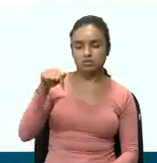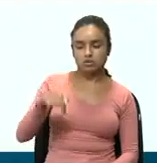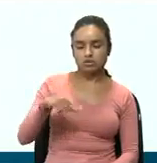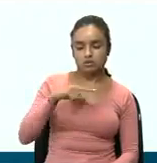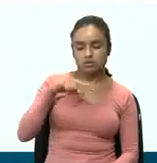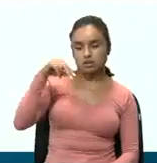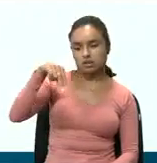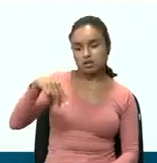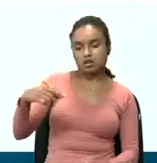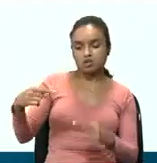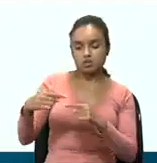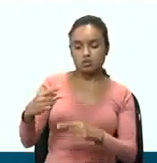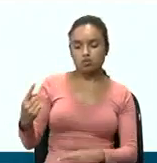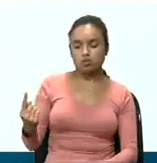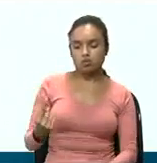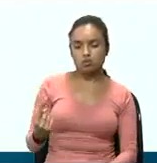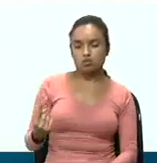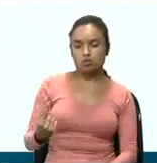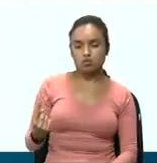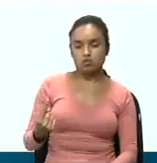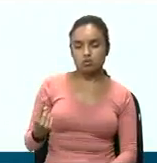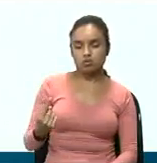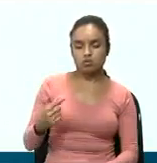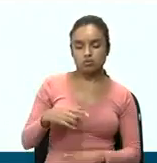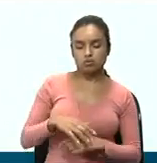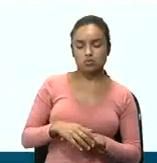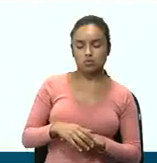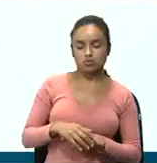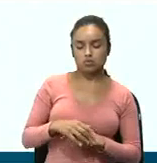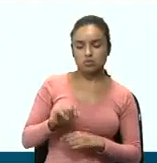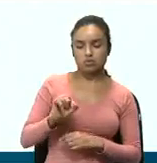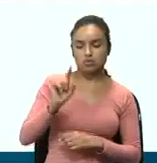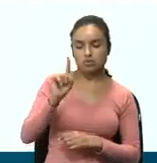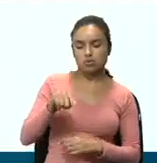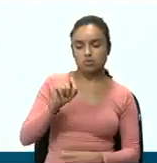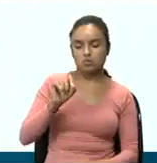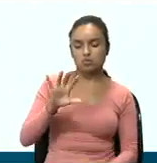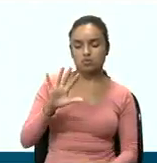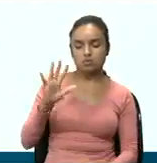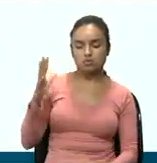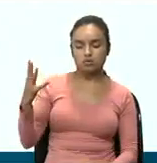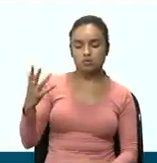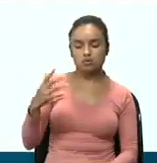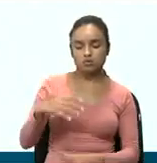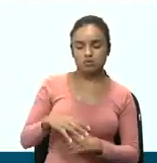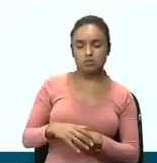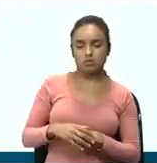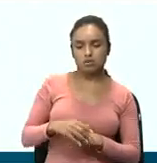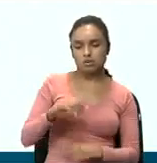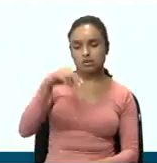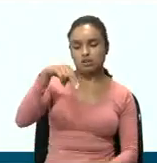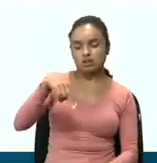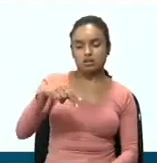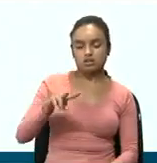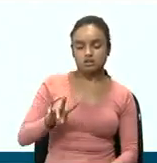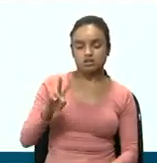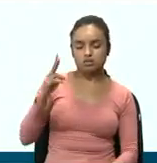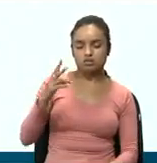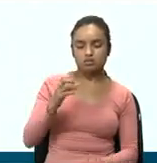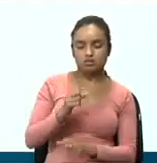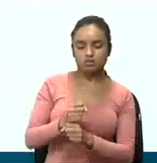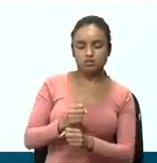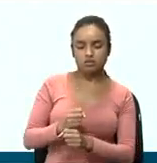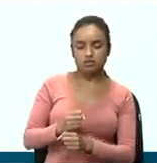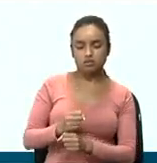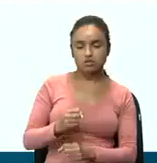só, para n igual a 1, o que eu vou ter quando n vale 1? Eu vou ter que